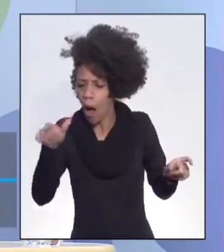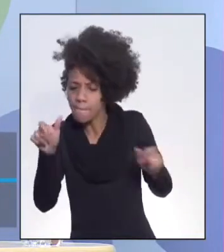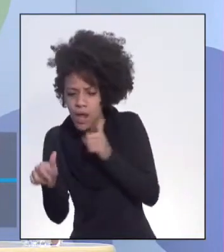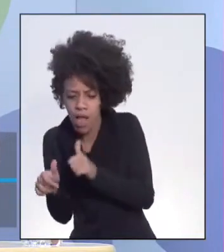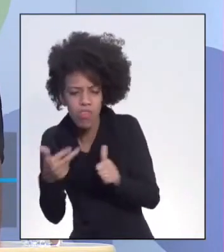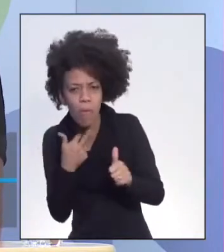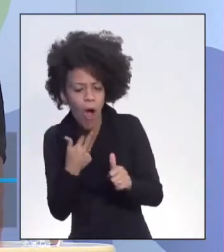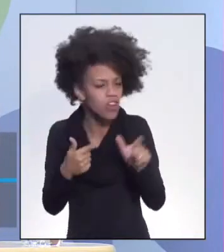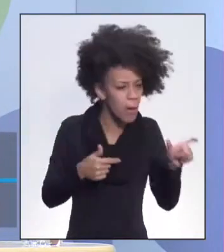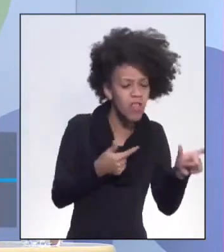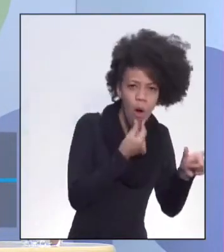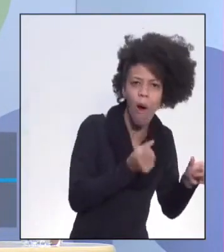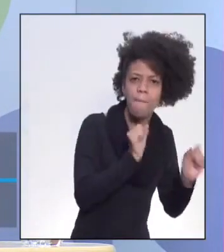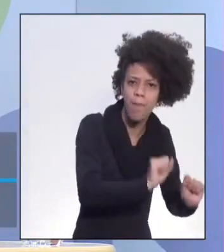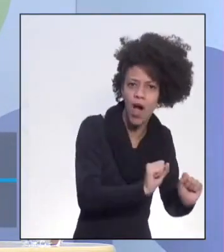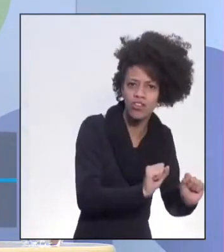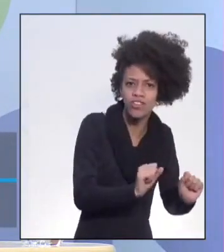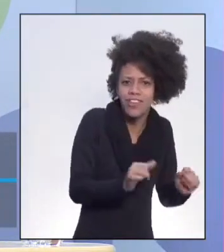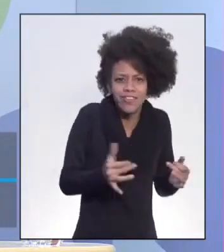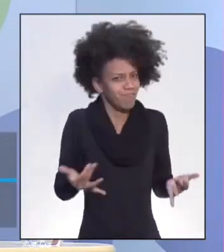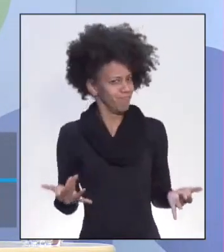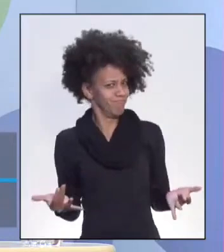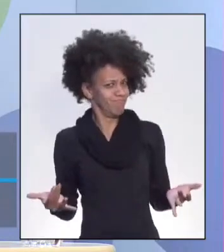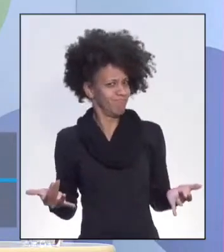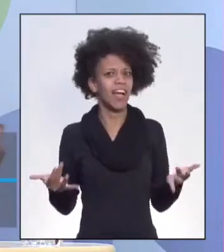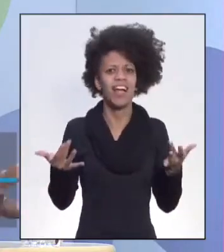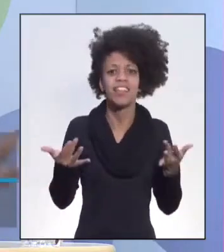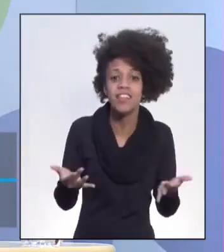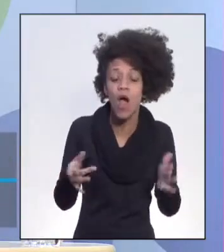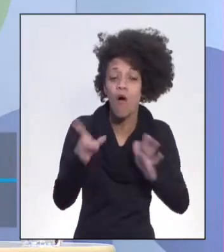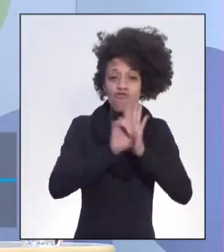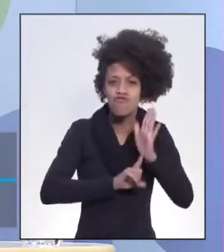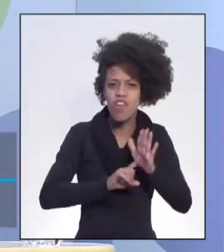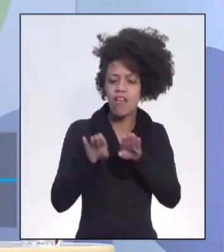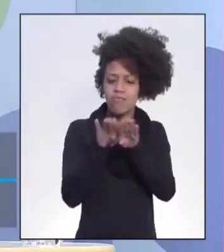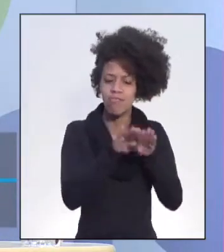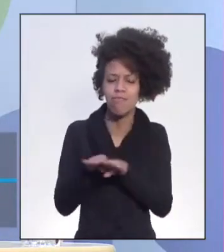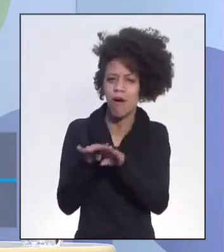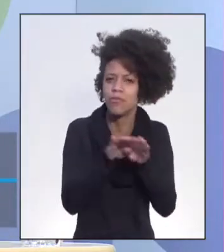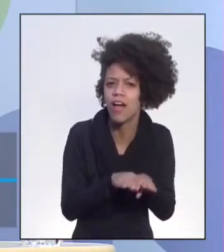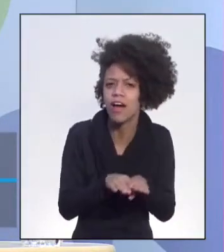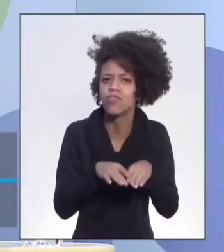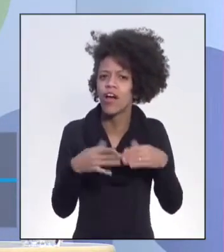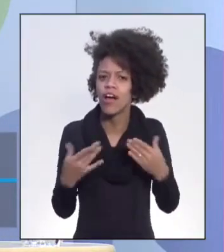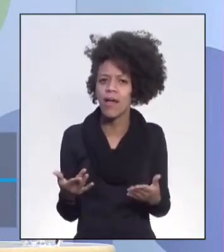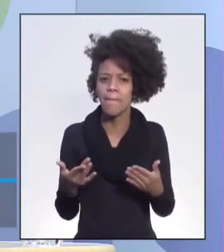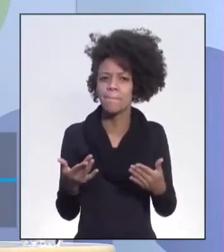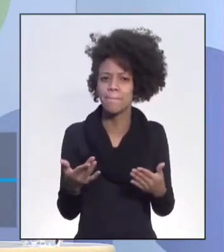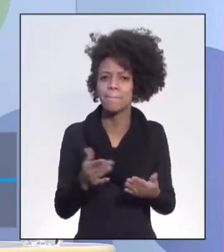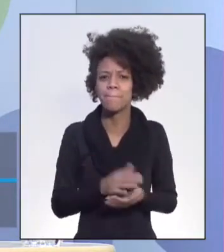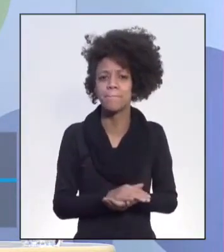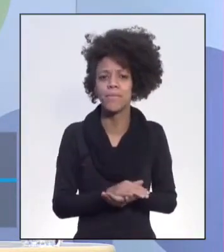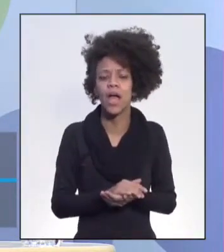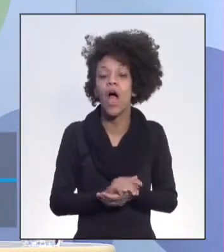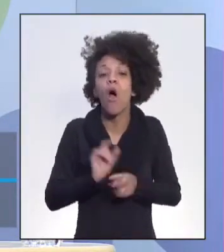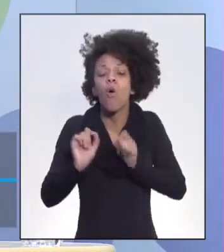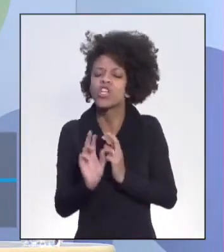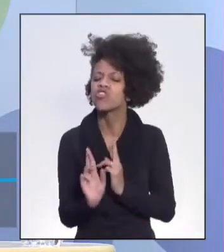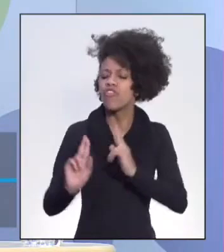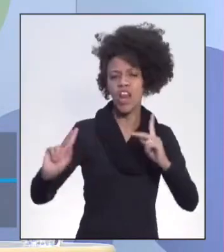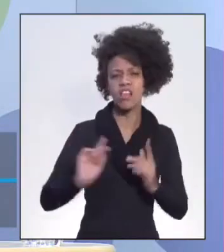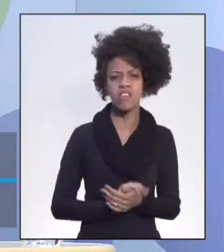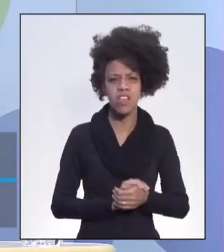mas é no sentido das pessoas. Né? Então, é socialmente aceito isso, mas para a mulher não é. E por quê? Né? O que